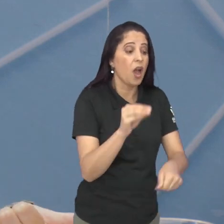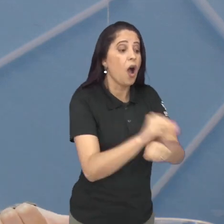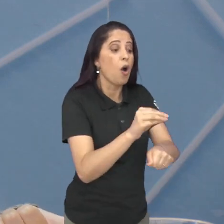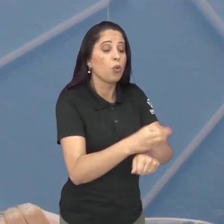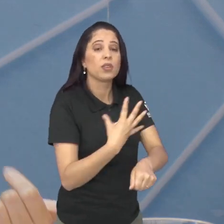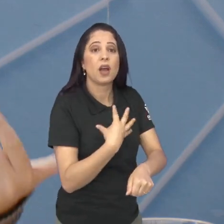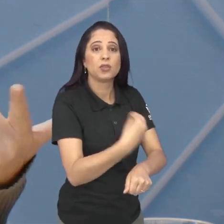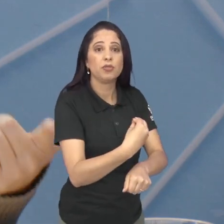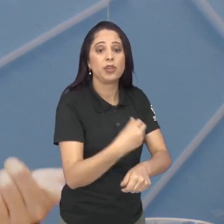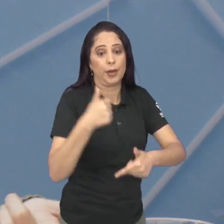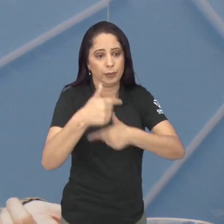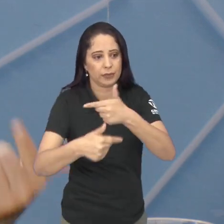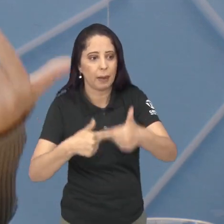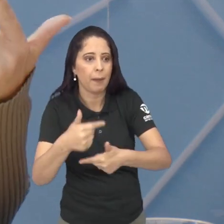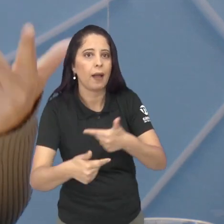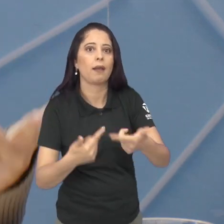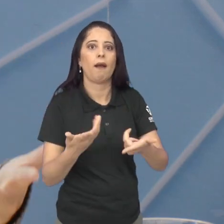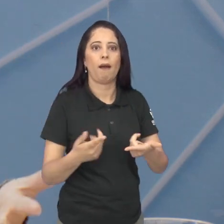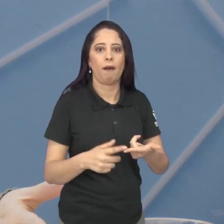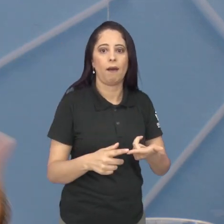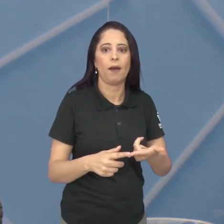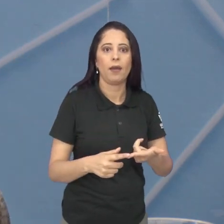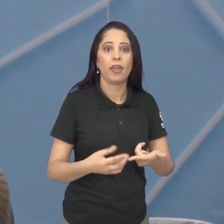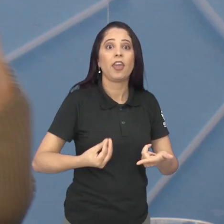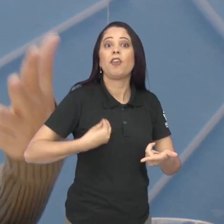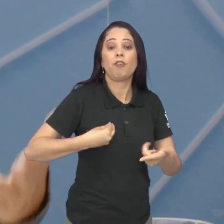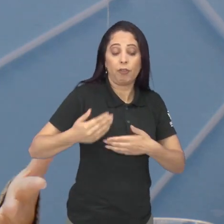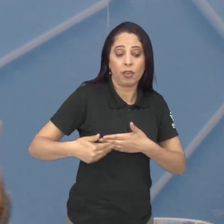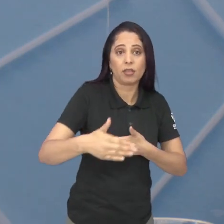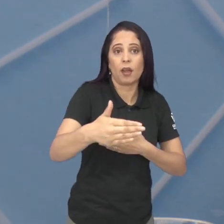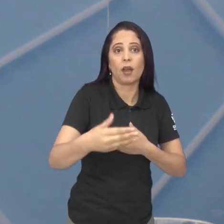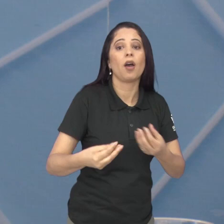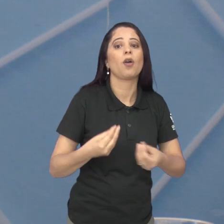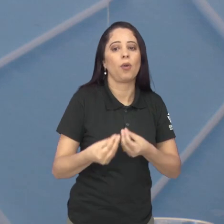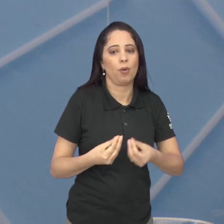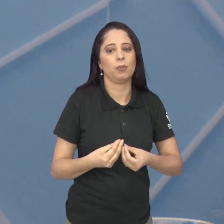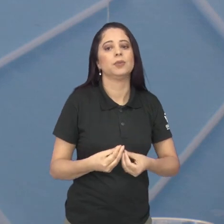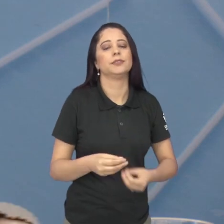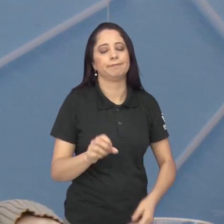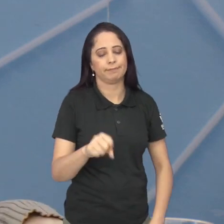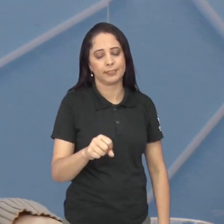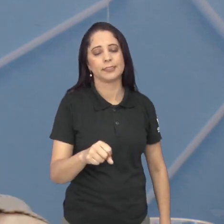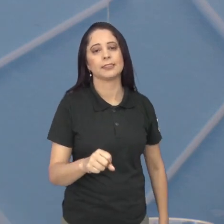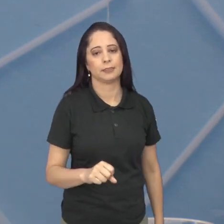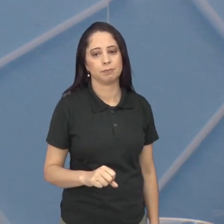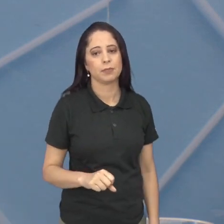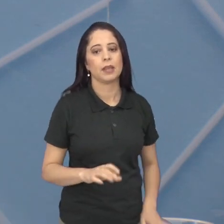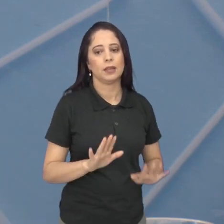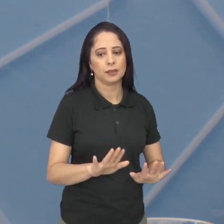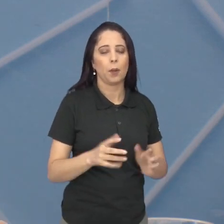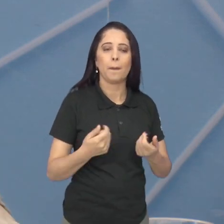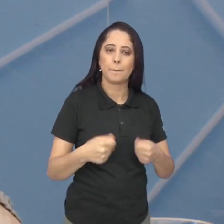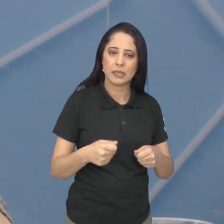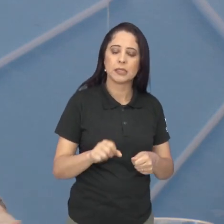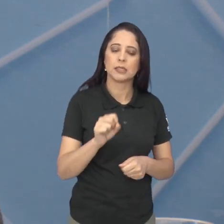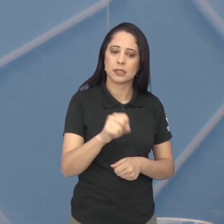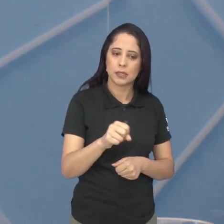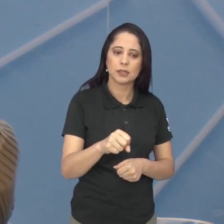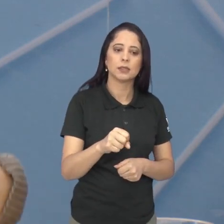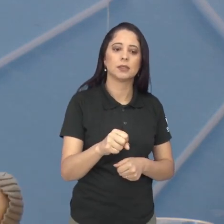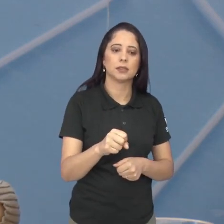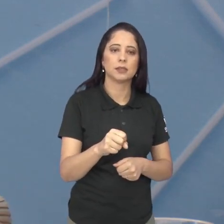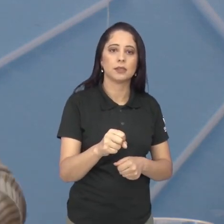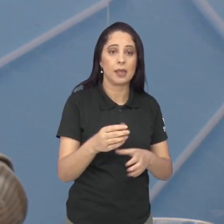tudo o que a criança precisa, ainda trabalhar e ainda, né? E viver. Isso fica realmente em último lugar. Então, a gente precisa